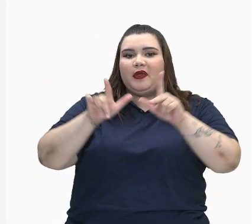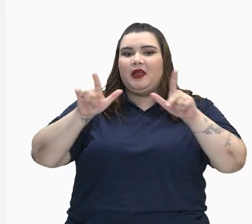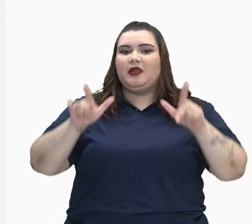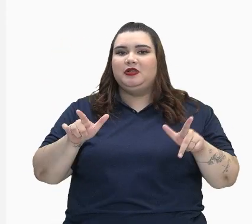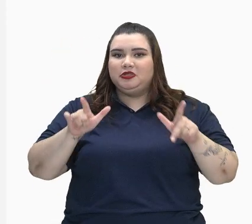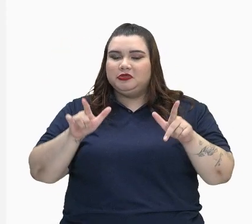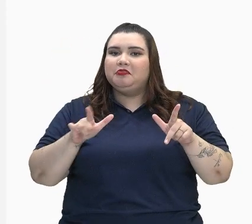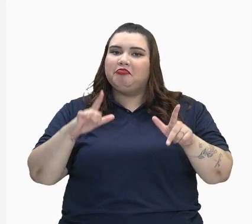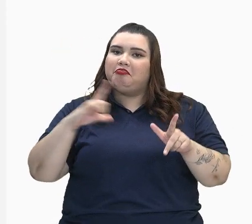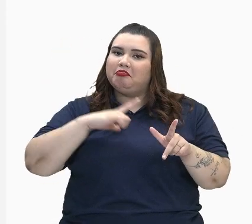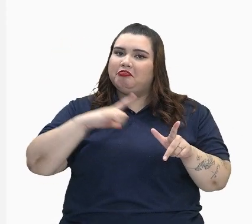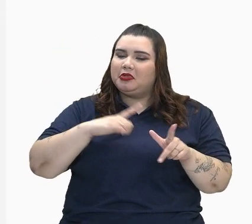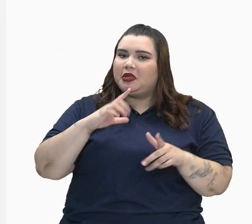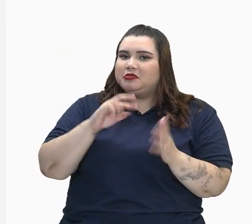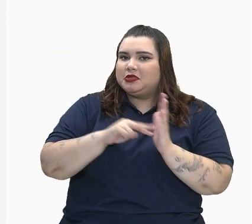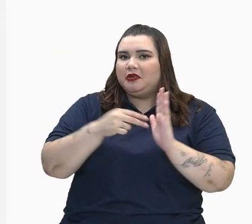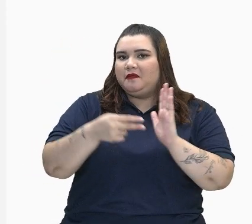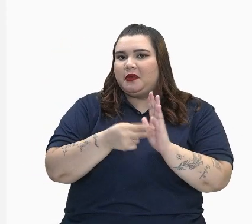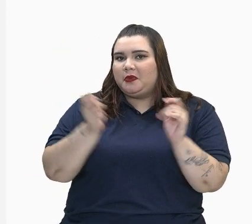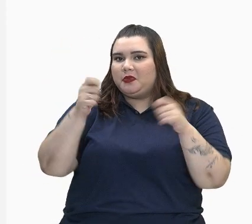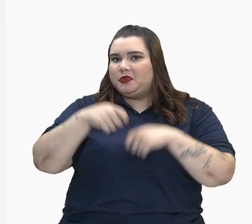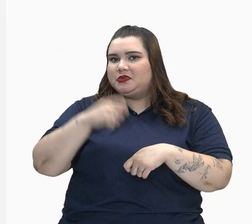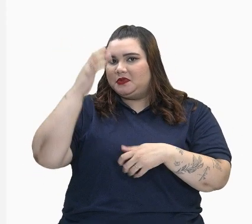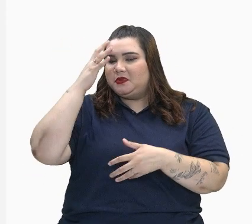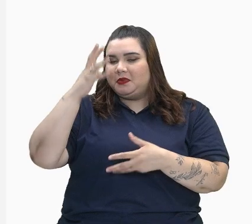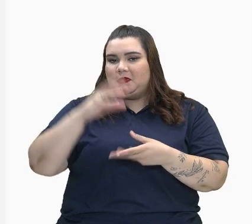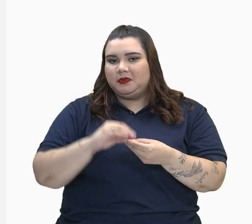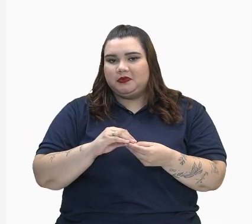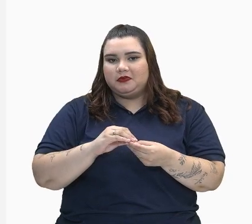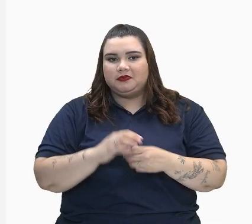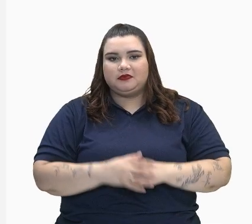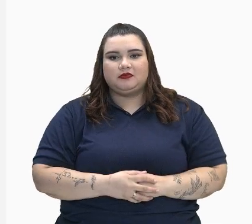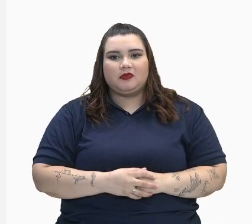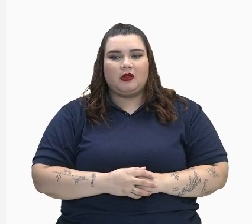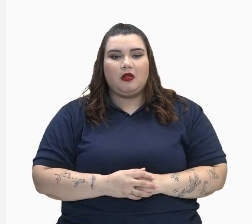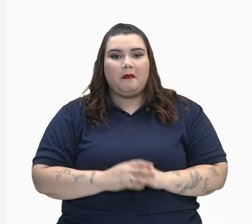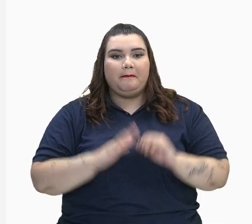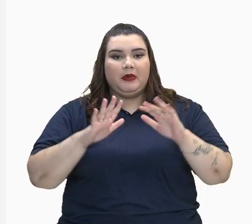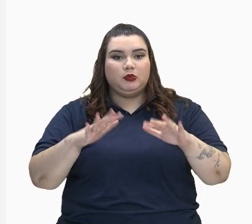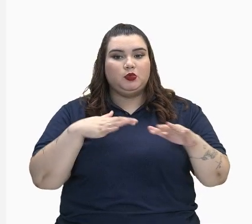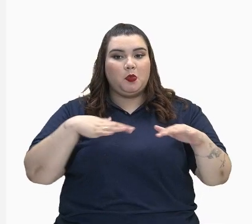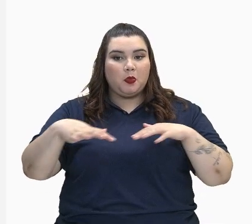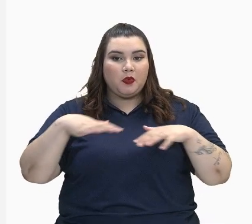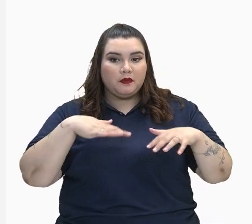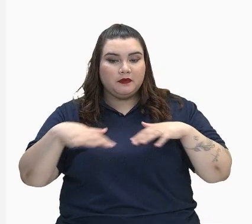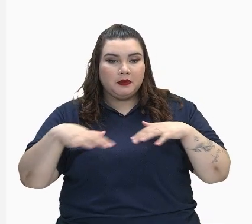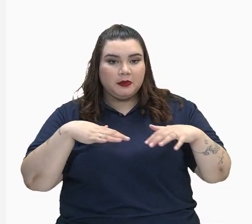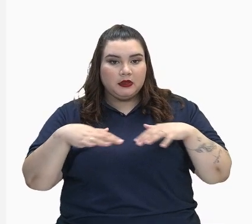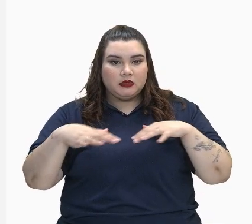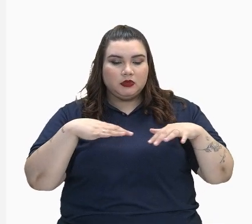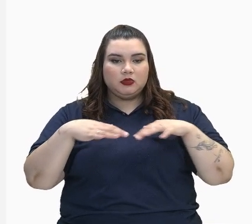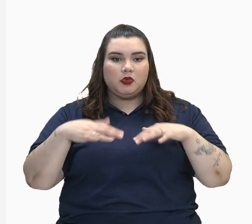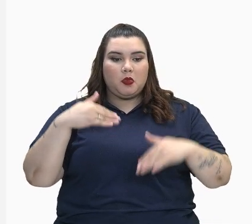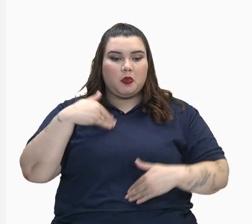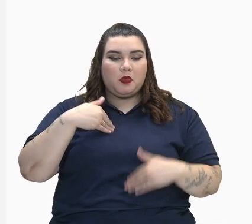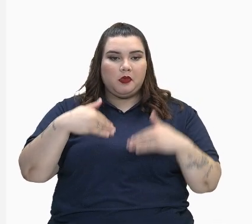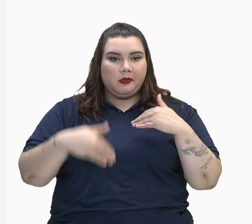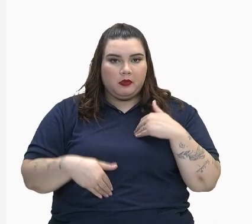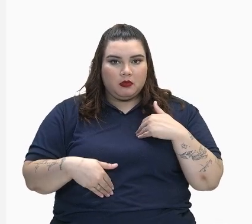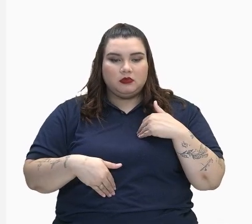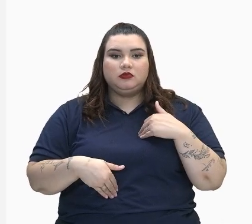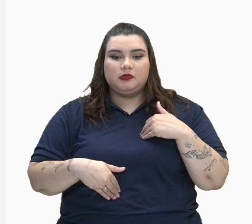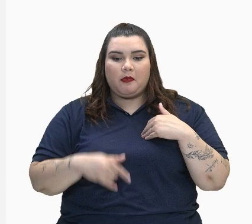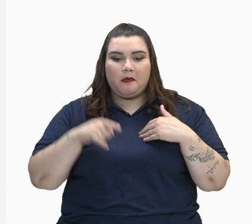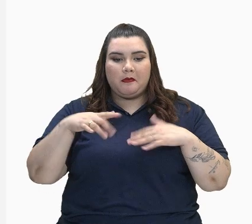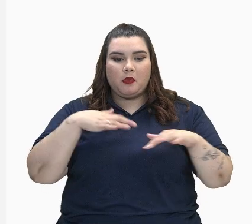forma criativa e significativa. Mas o movimento, gente, o corpo, o movimento